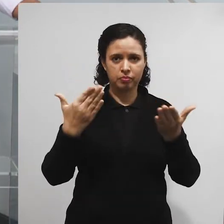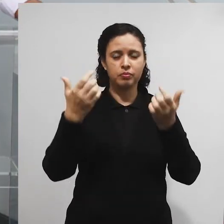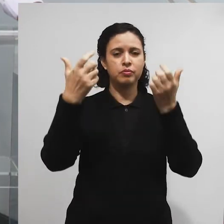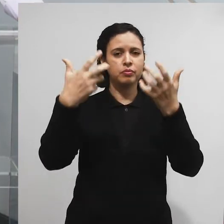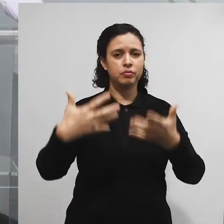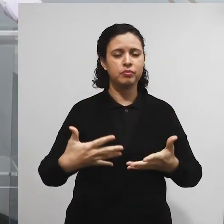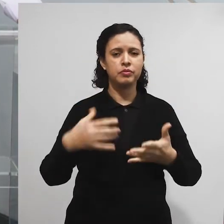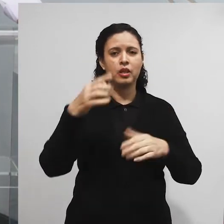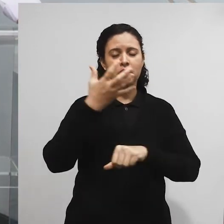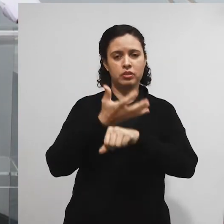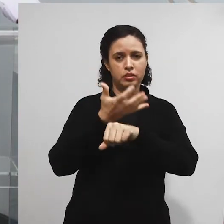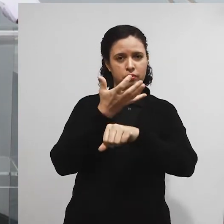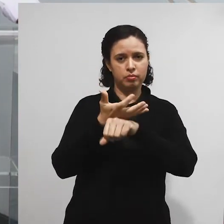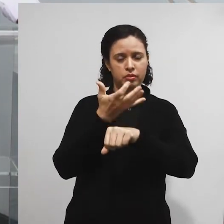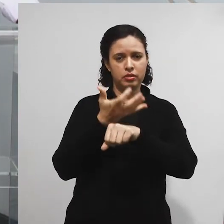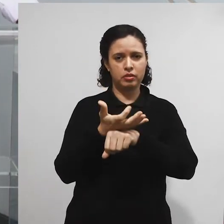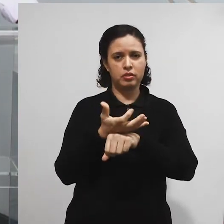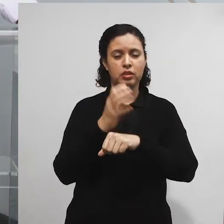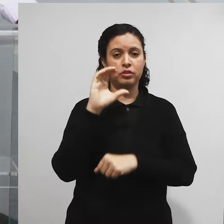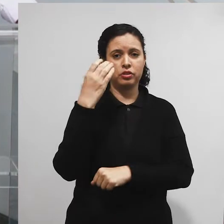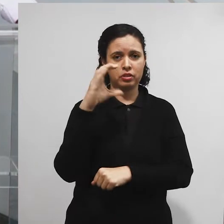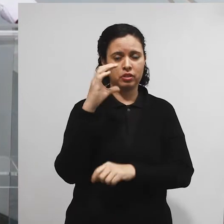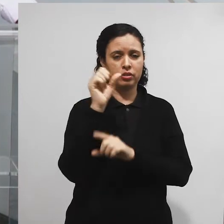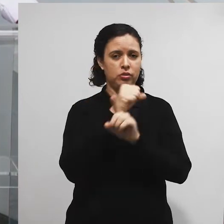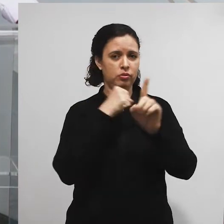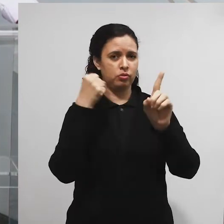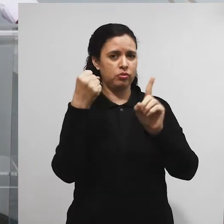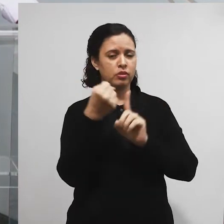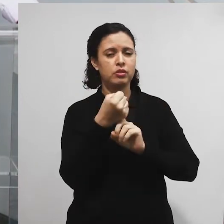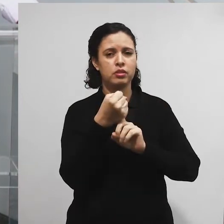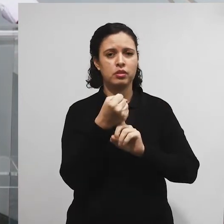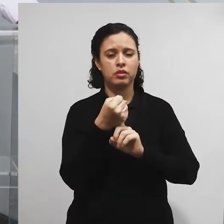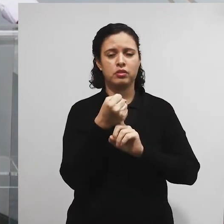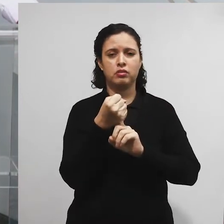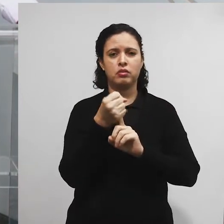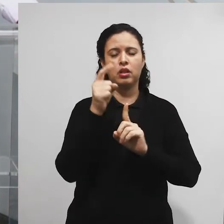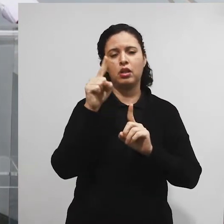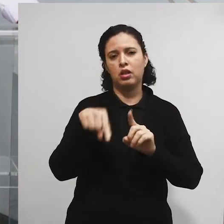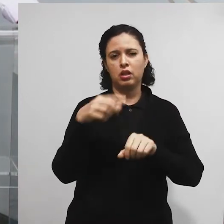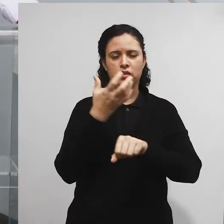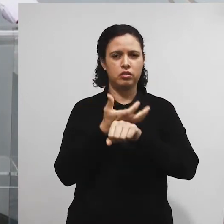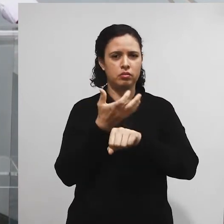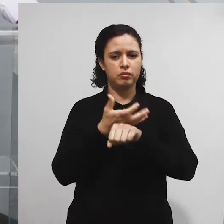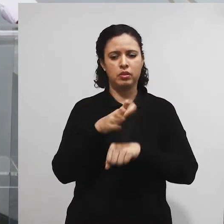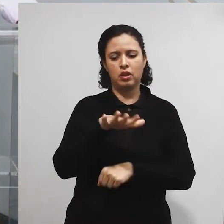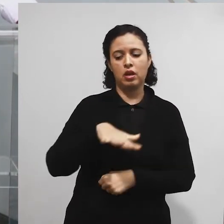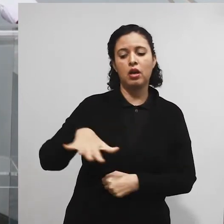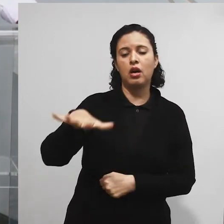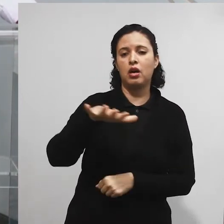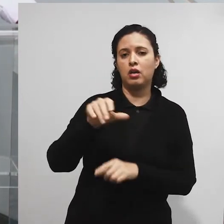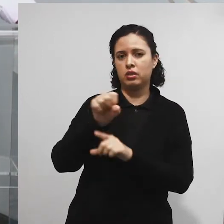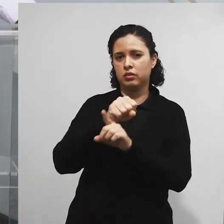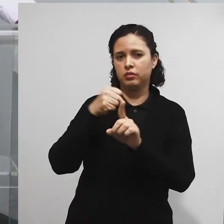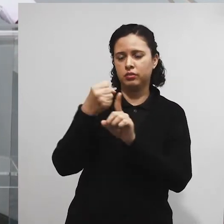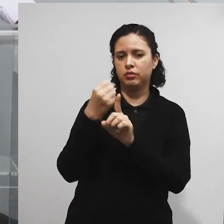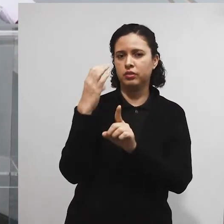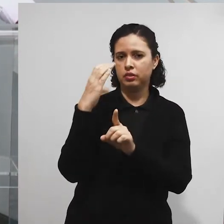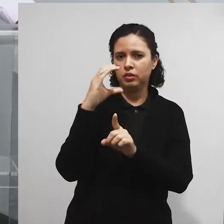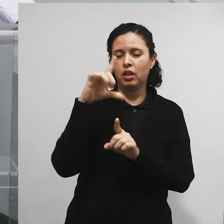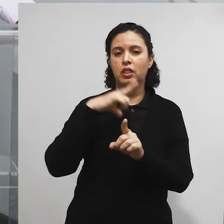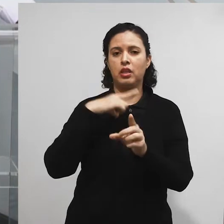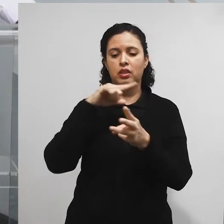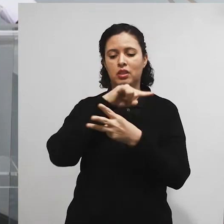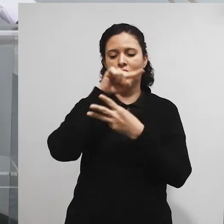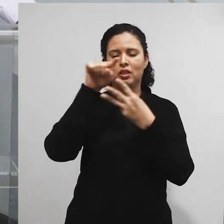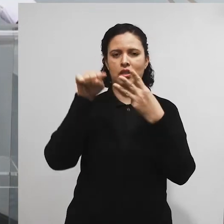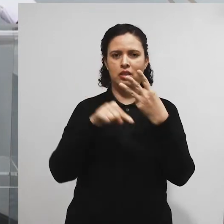vocês, a disciplina de ciências sociais, a matéria ou a área de ciências sociais, ela é formada